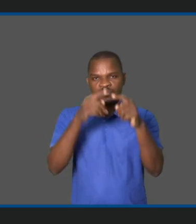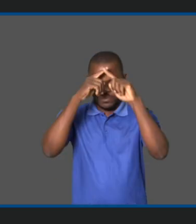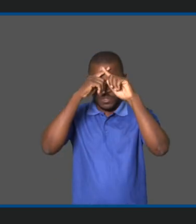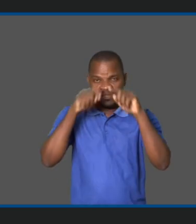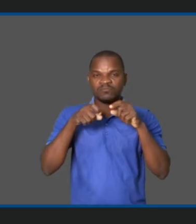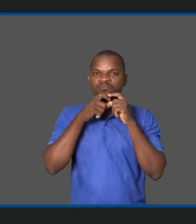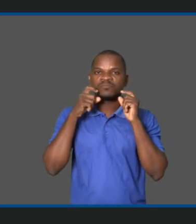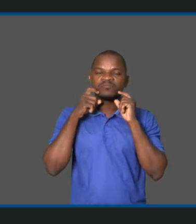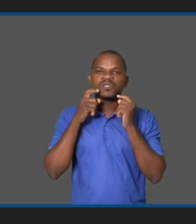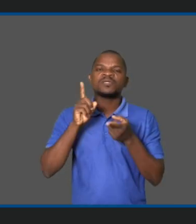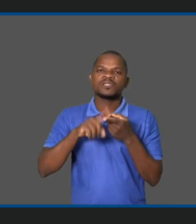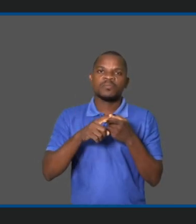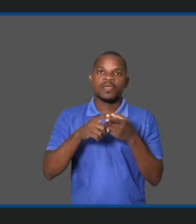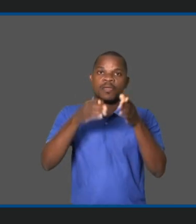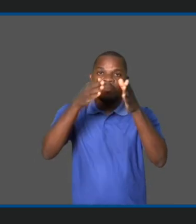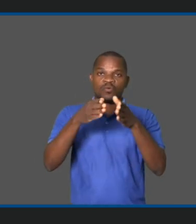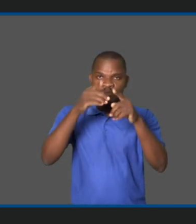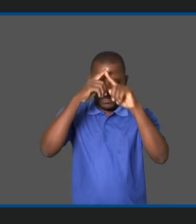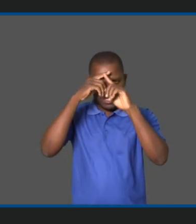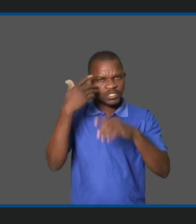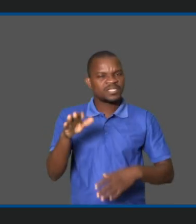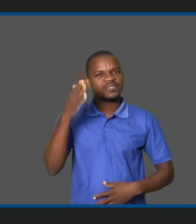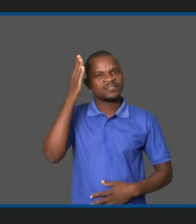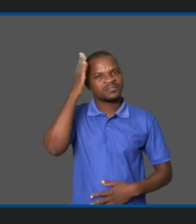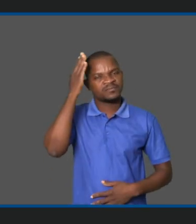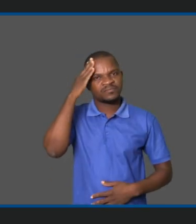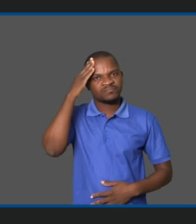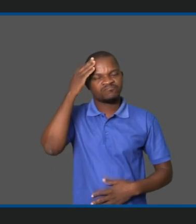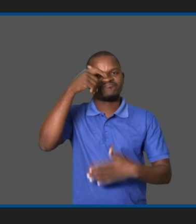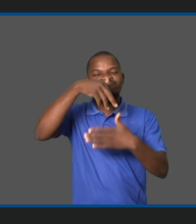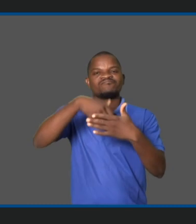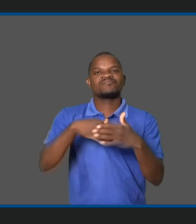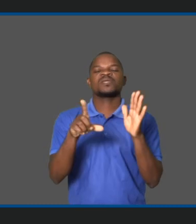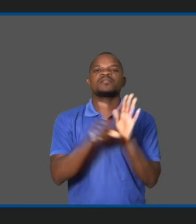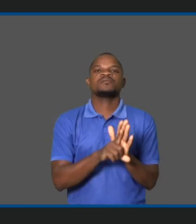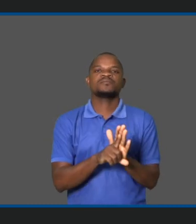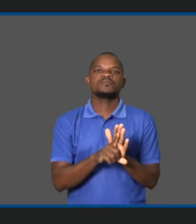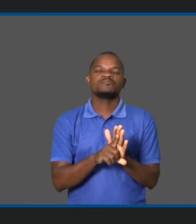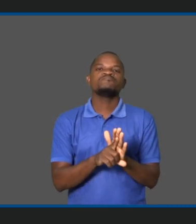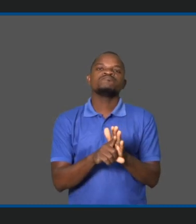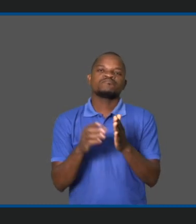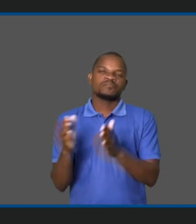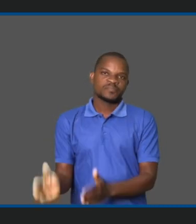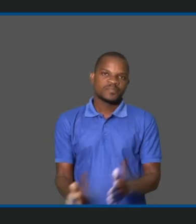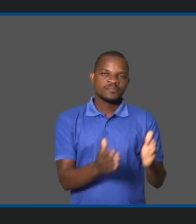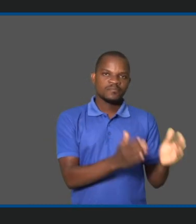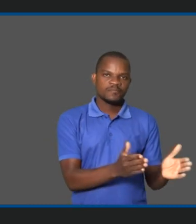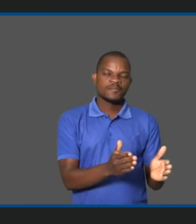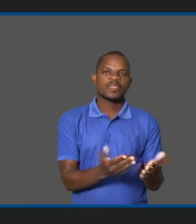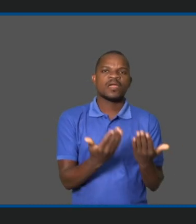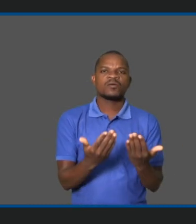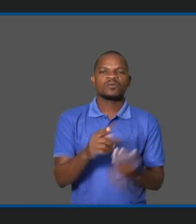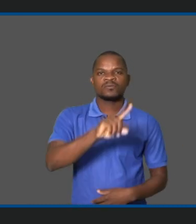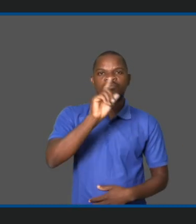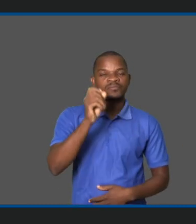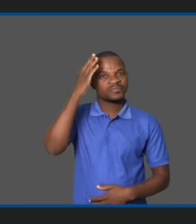uniforme, como para se comportar como tal. Exato. Então, a nível das associações de pessoas com deficiência,